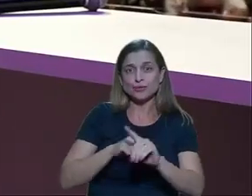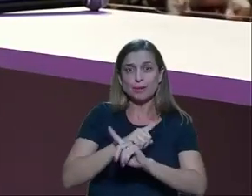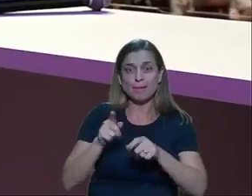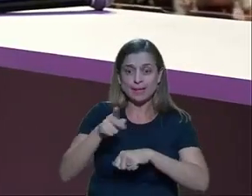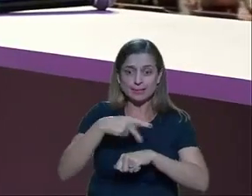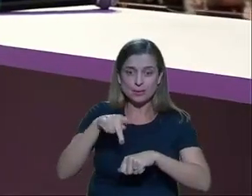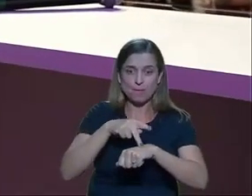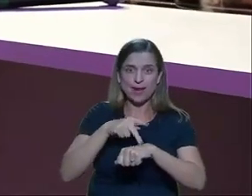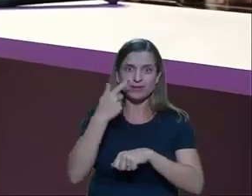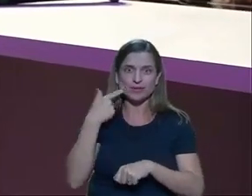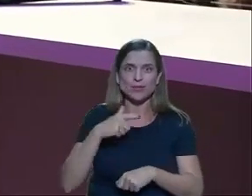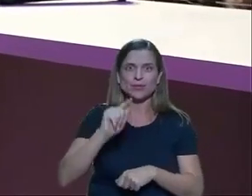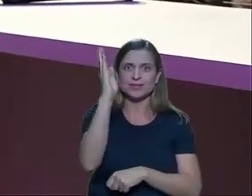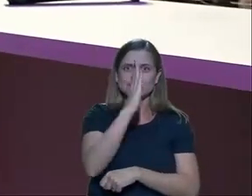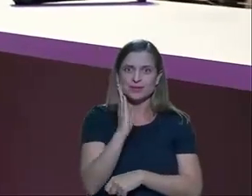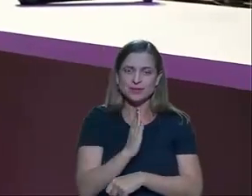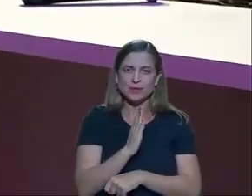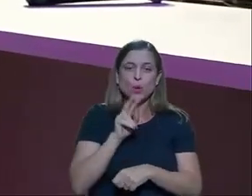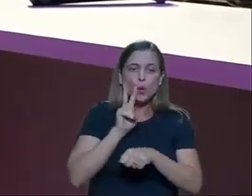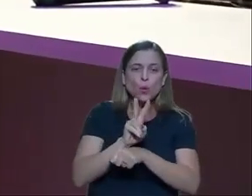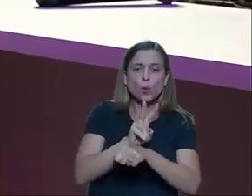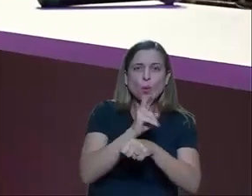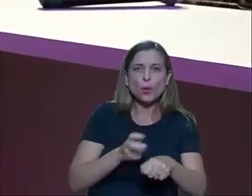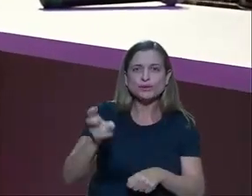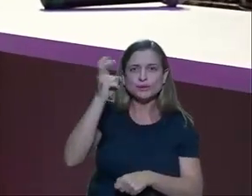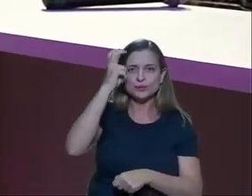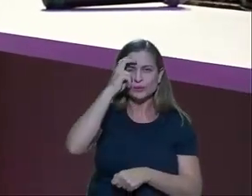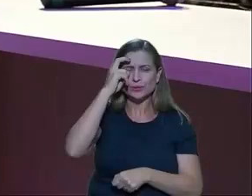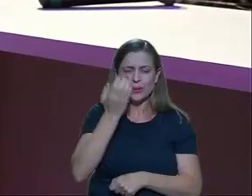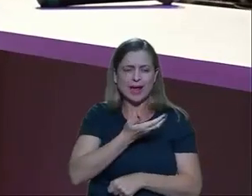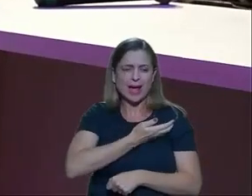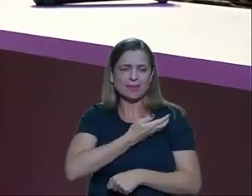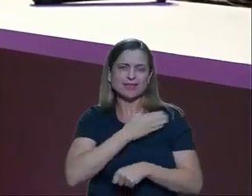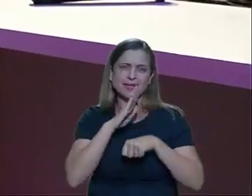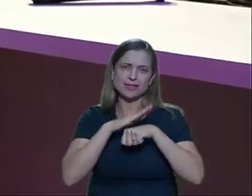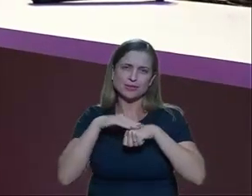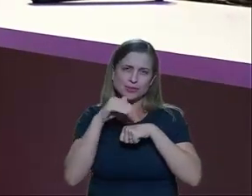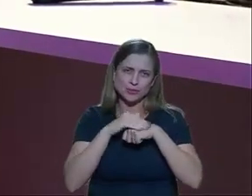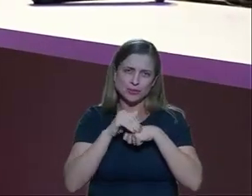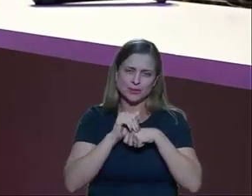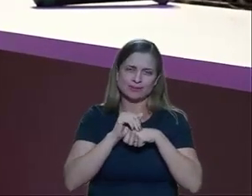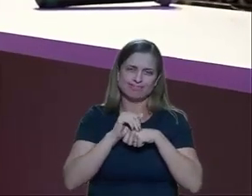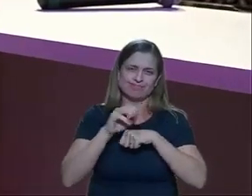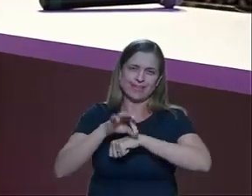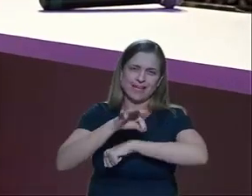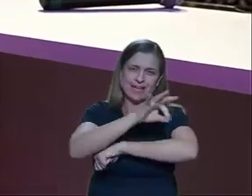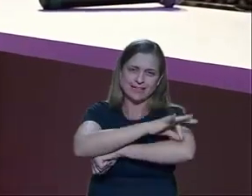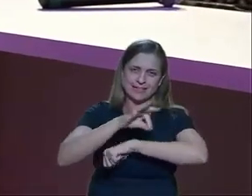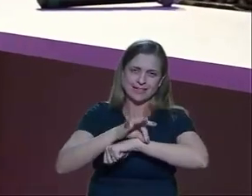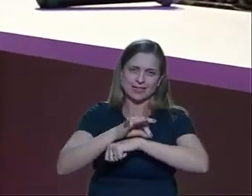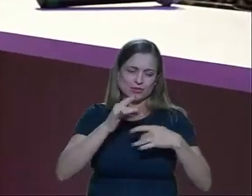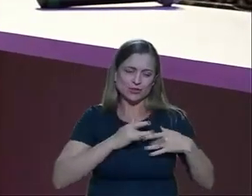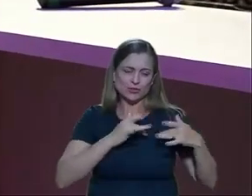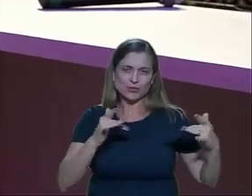país. Guardião da cultura, lavrador da amizade, arquiteto da solidariedade. Fernando